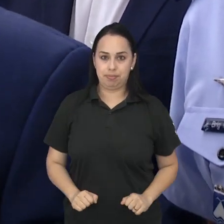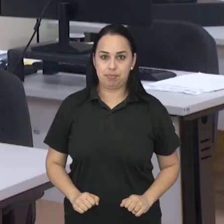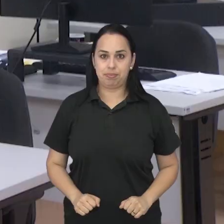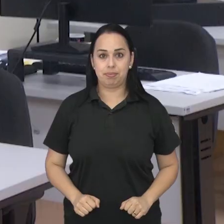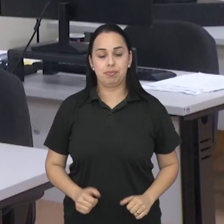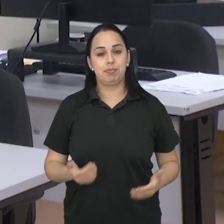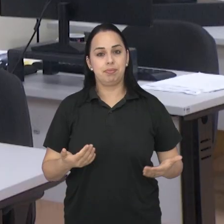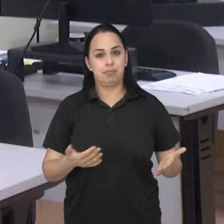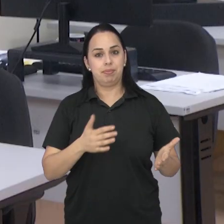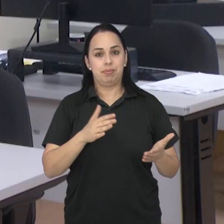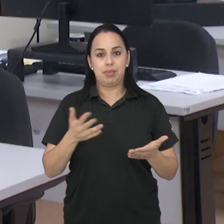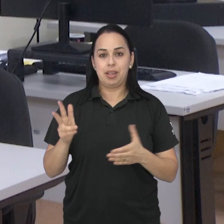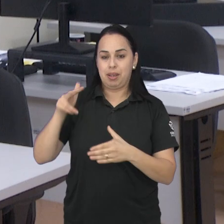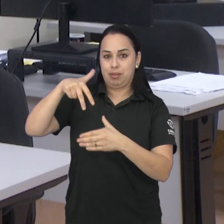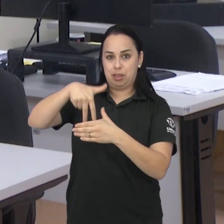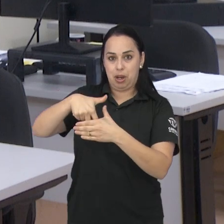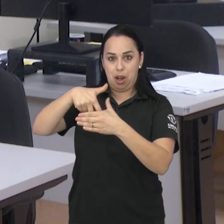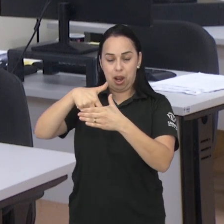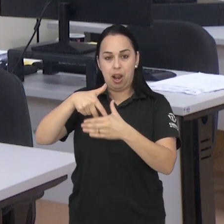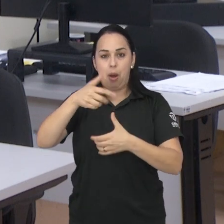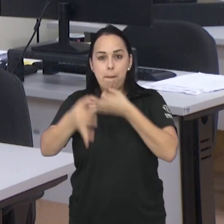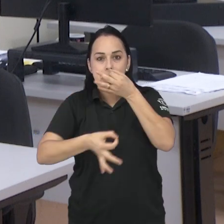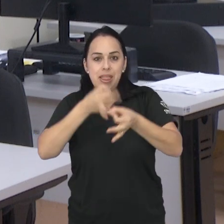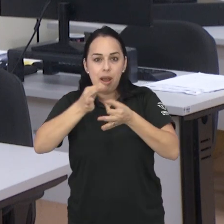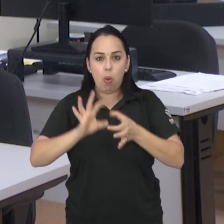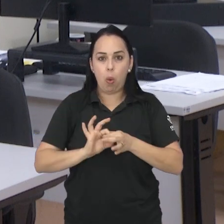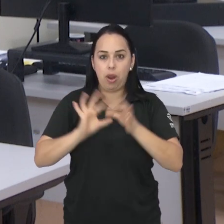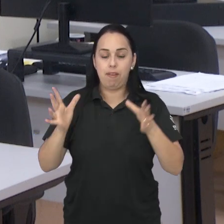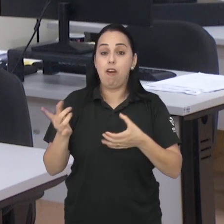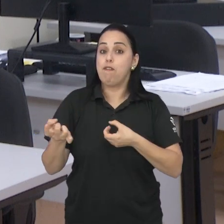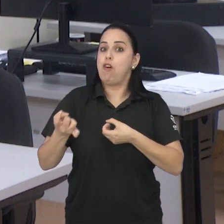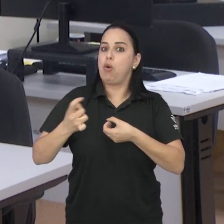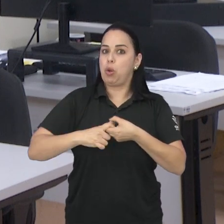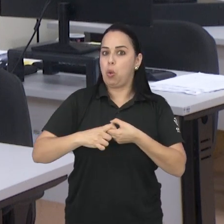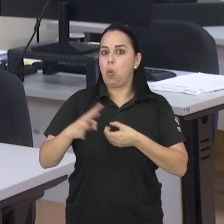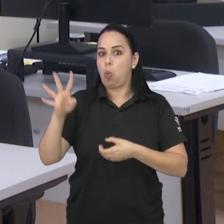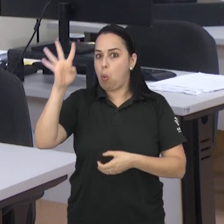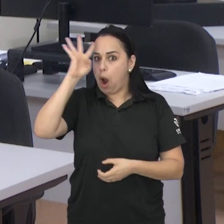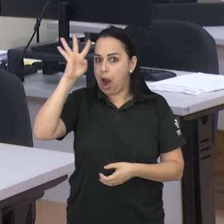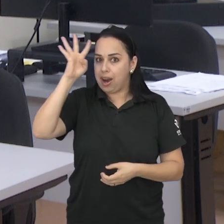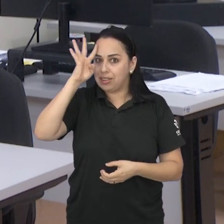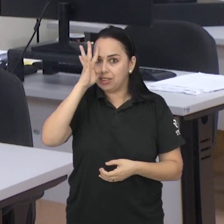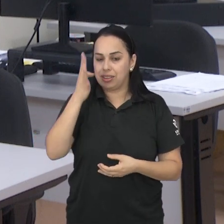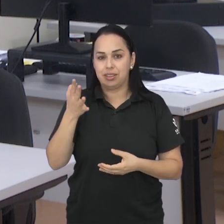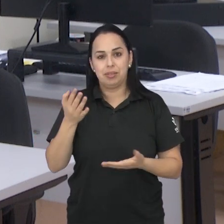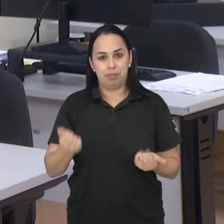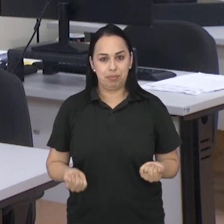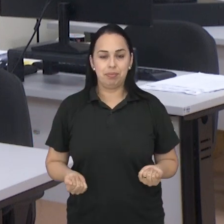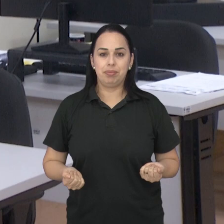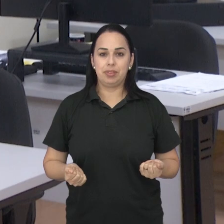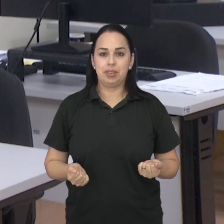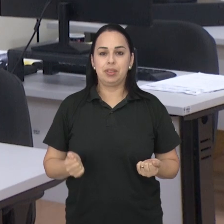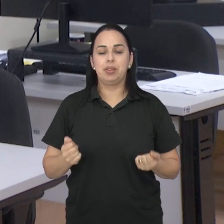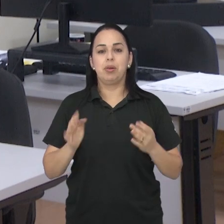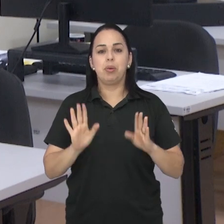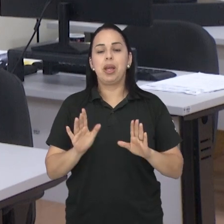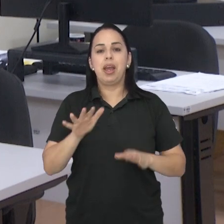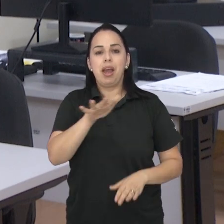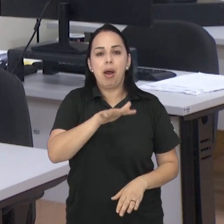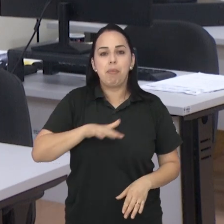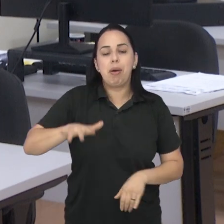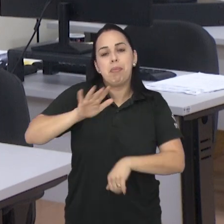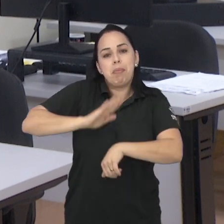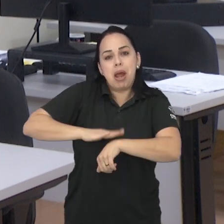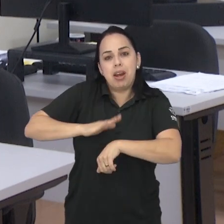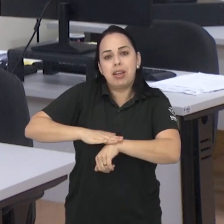para a região. E a Tribuna Livre voltou a acontecer aqui na Câmara Municipal nesta quarta-feira. A iniciativa